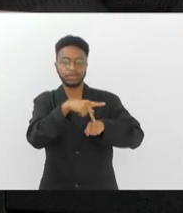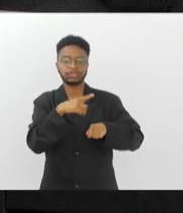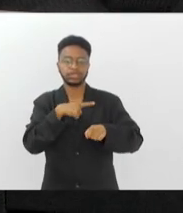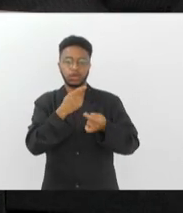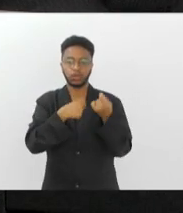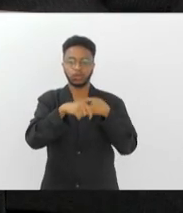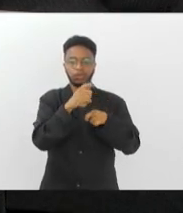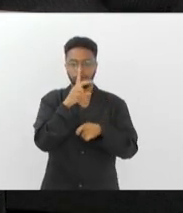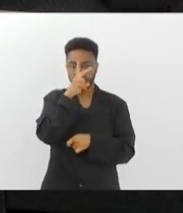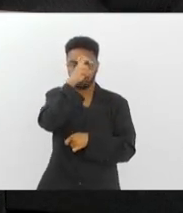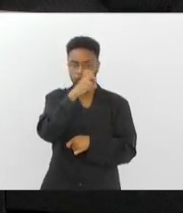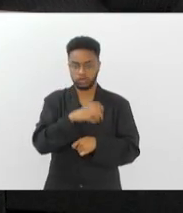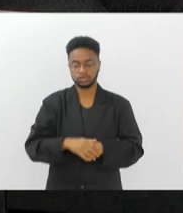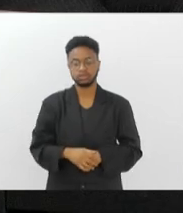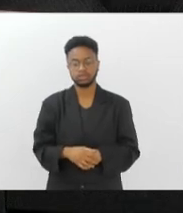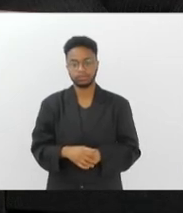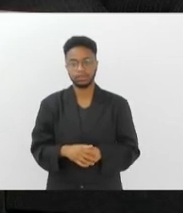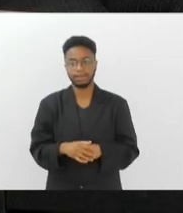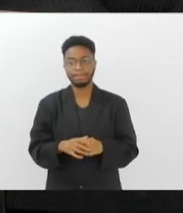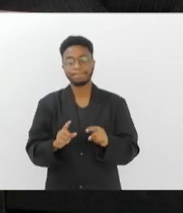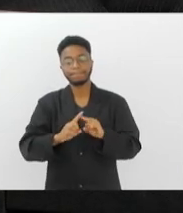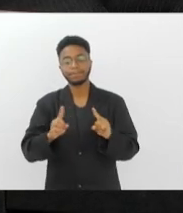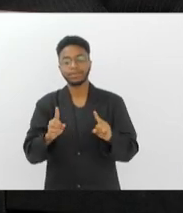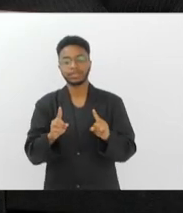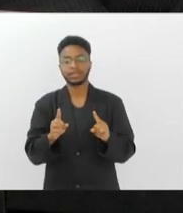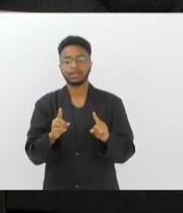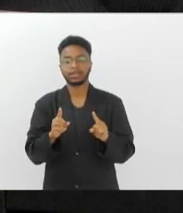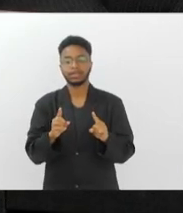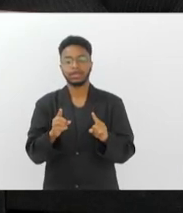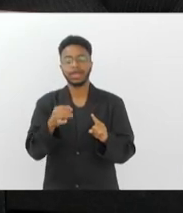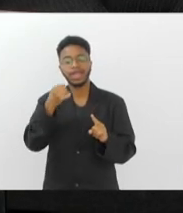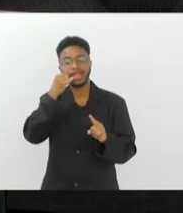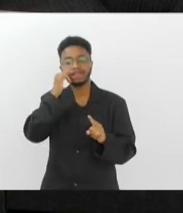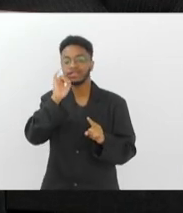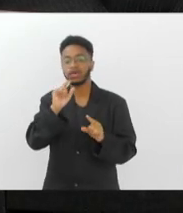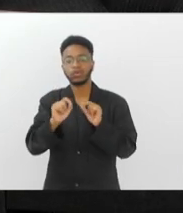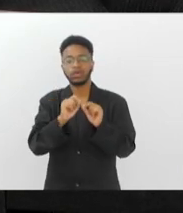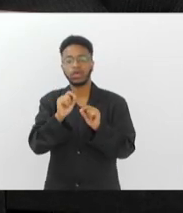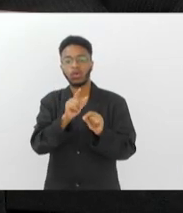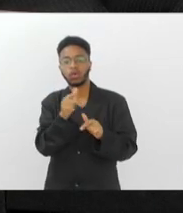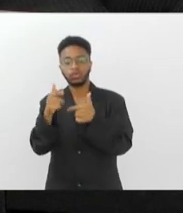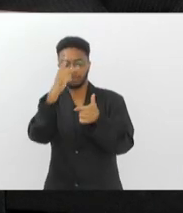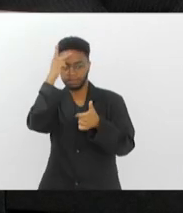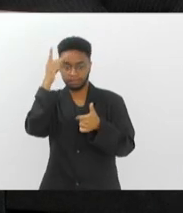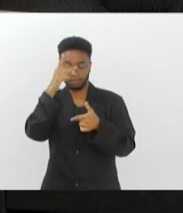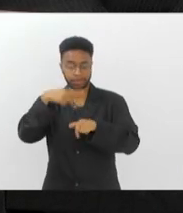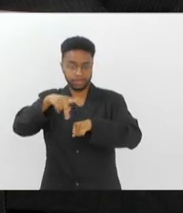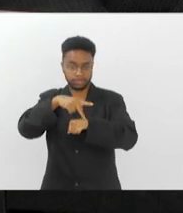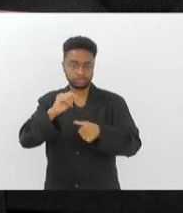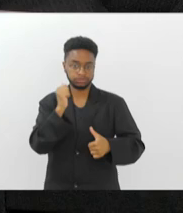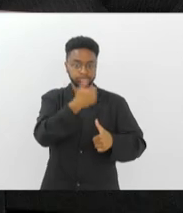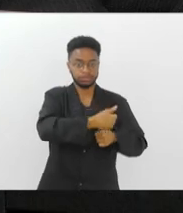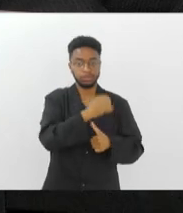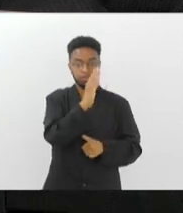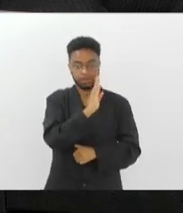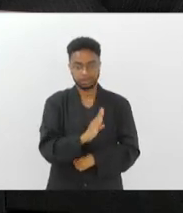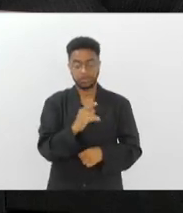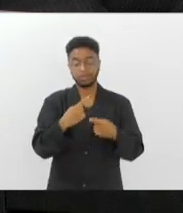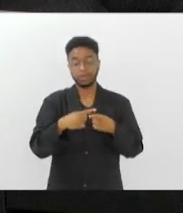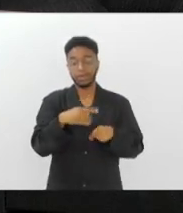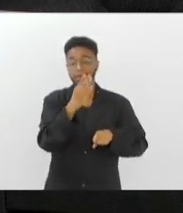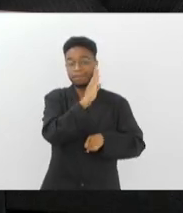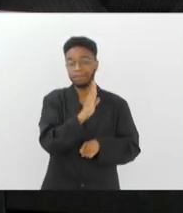fortes não tomem o lugar que deve ser ocupado pelo Brasil. O Brasil foi o primeiro